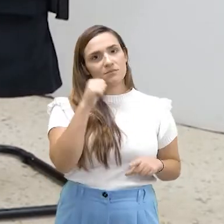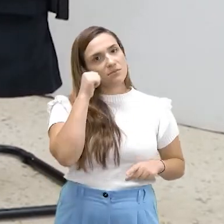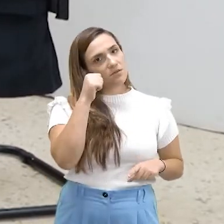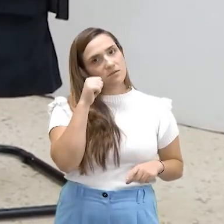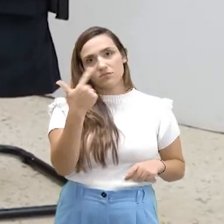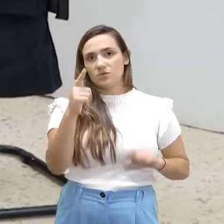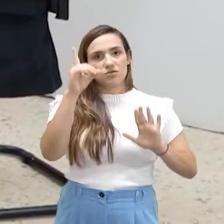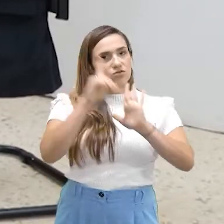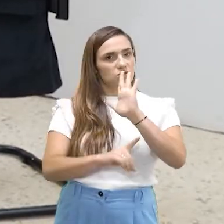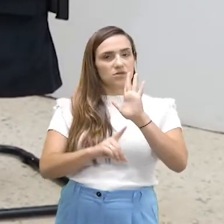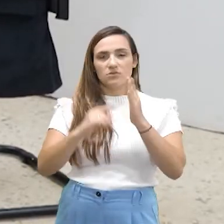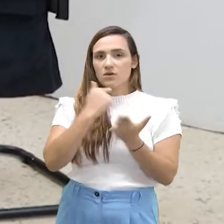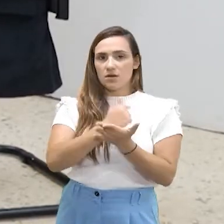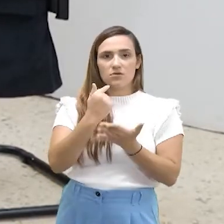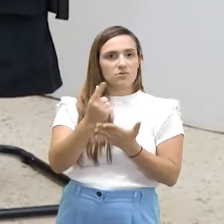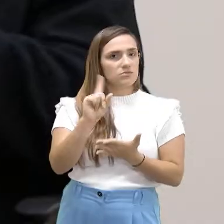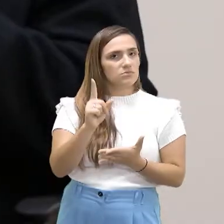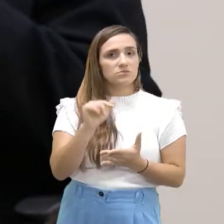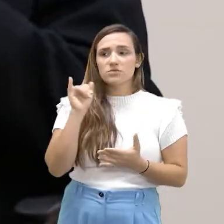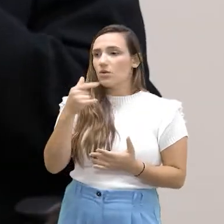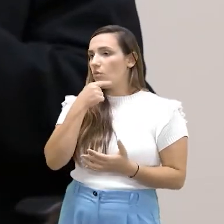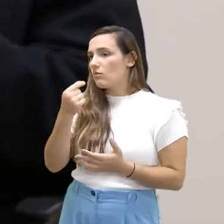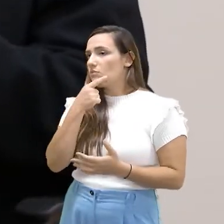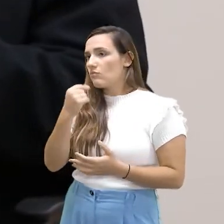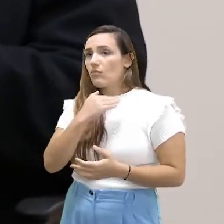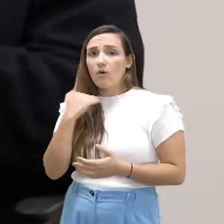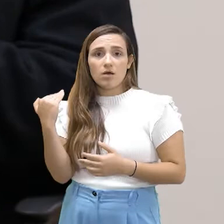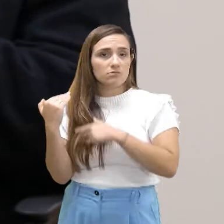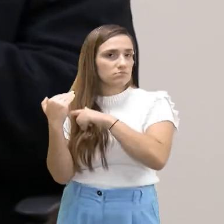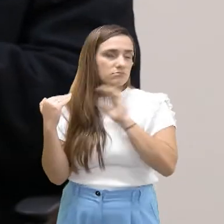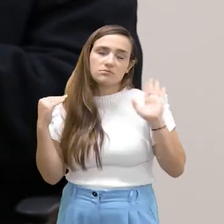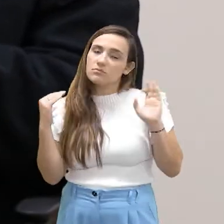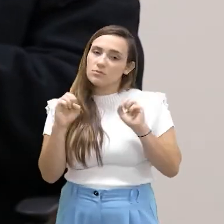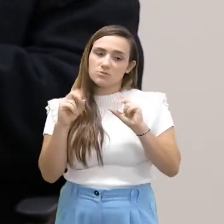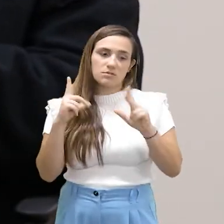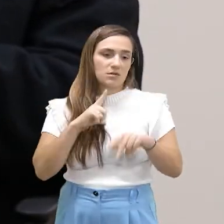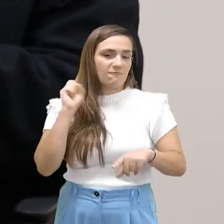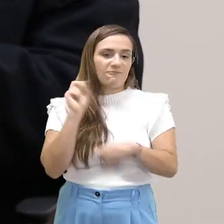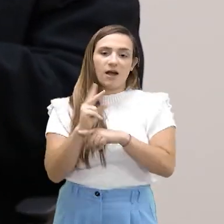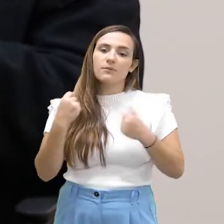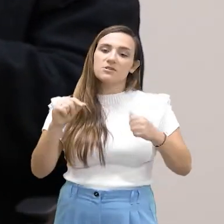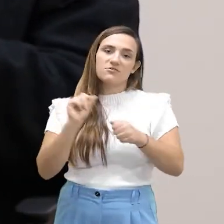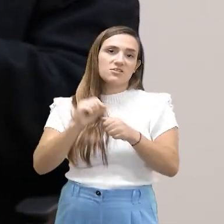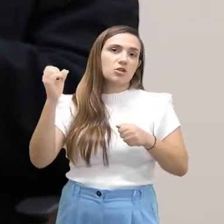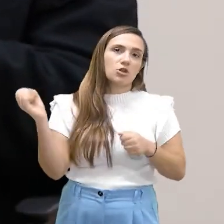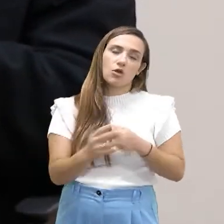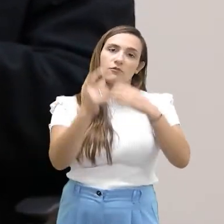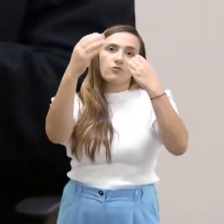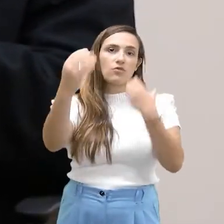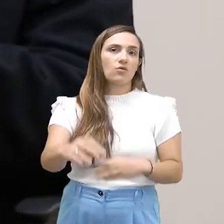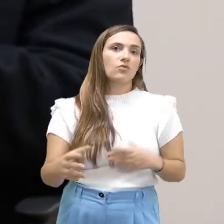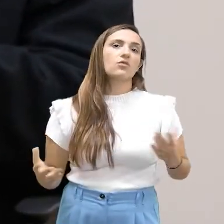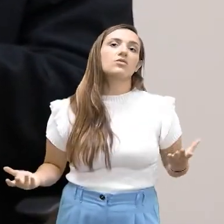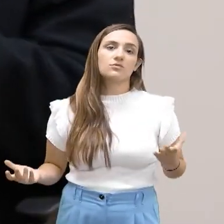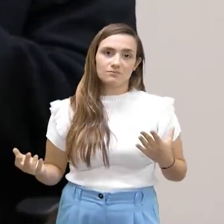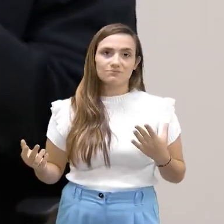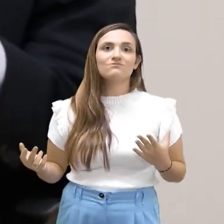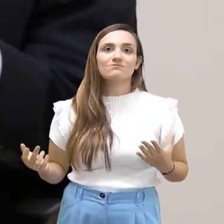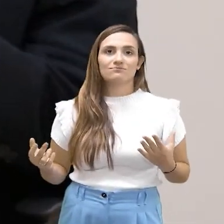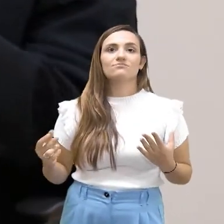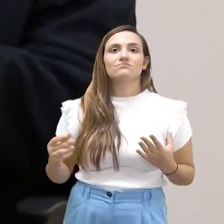direito ao cartório. Com o falecimento, obviamente, este cartório, amanhã ou